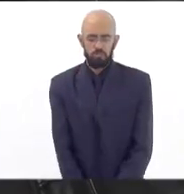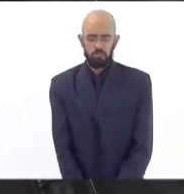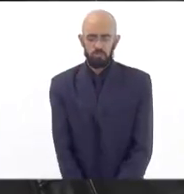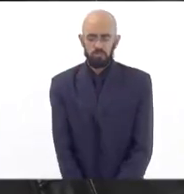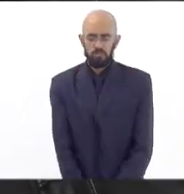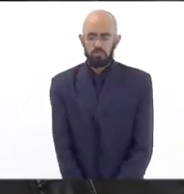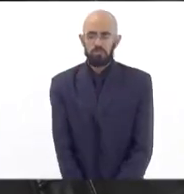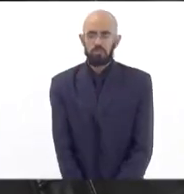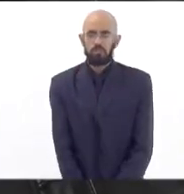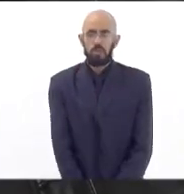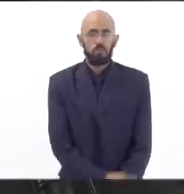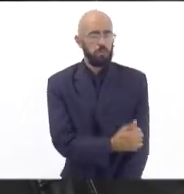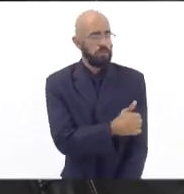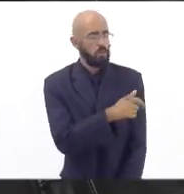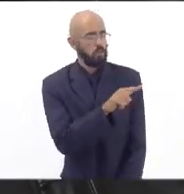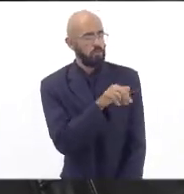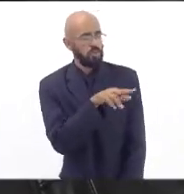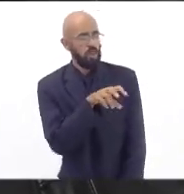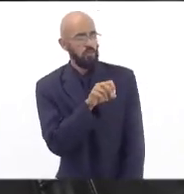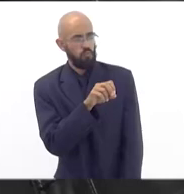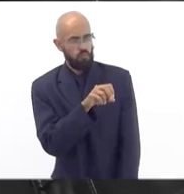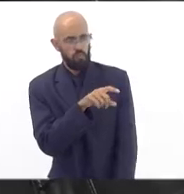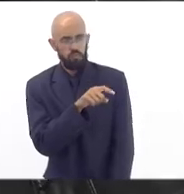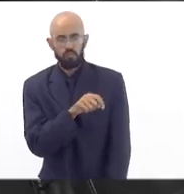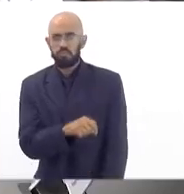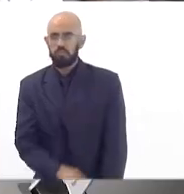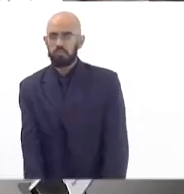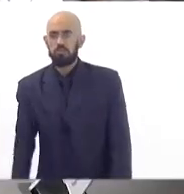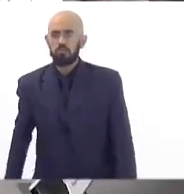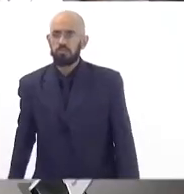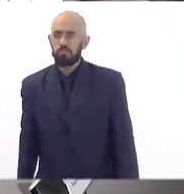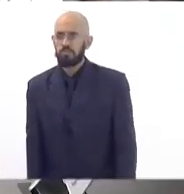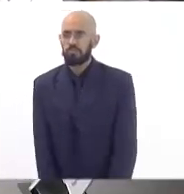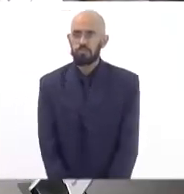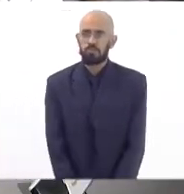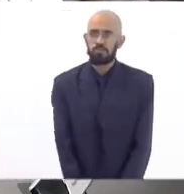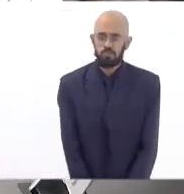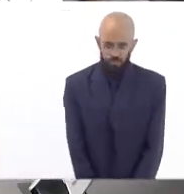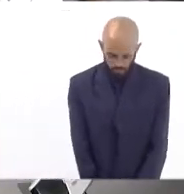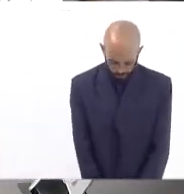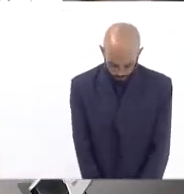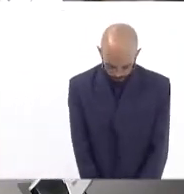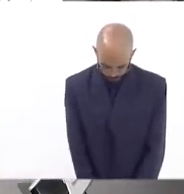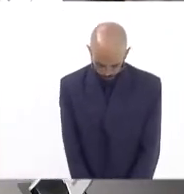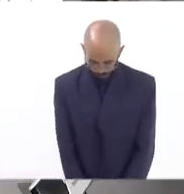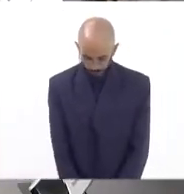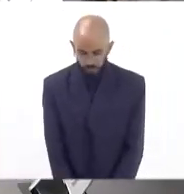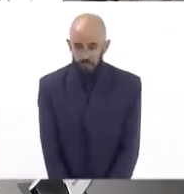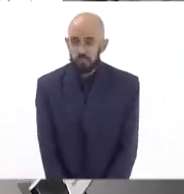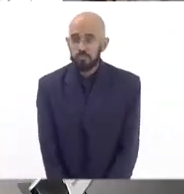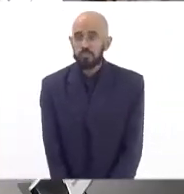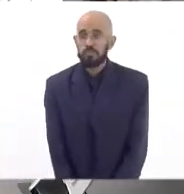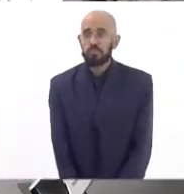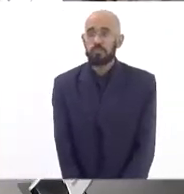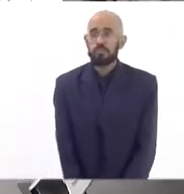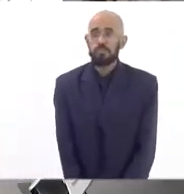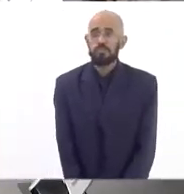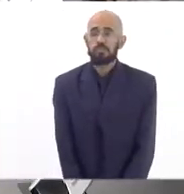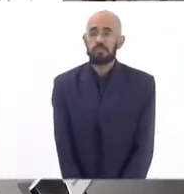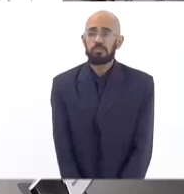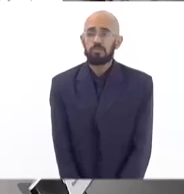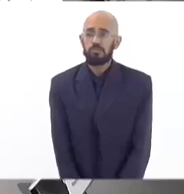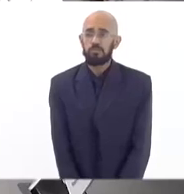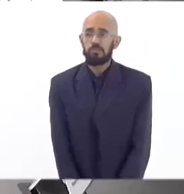isso mesmo primeiro que respondeu Gustavo né falar Gustavo o Gustavo esqui né e é isso aí ó